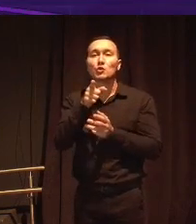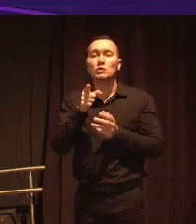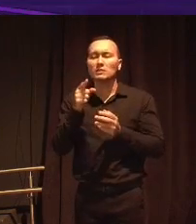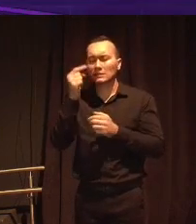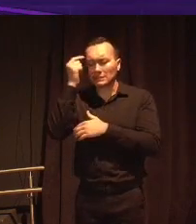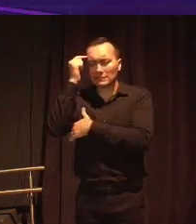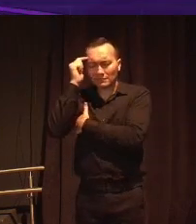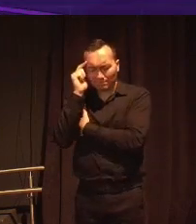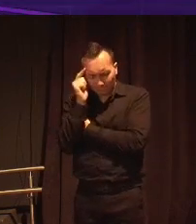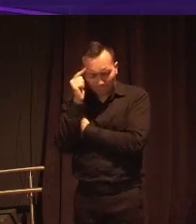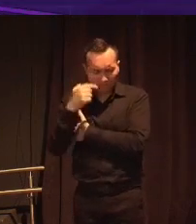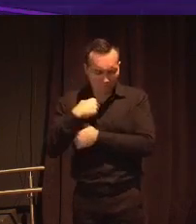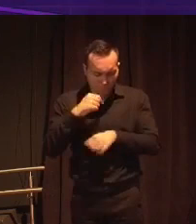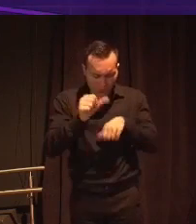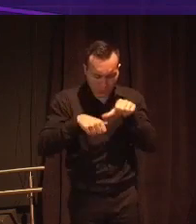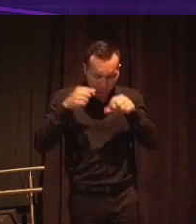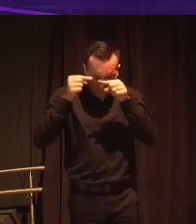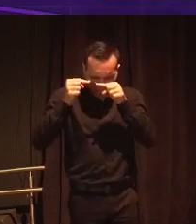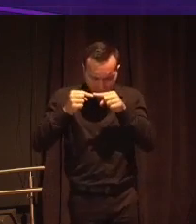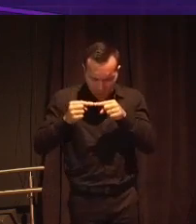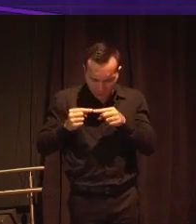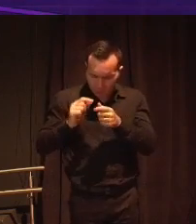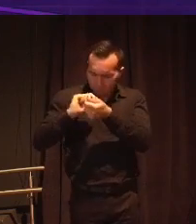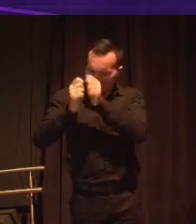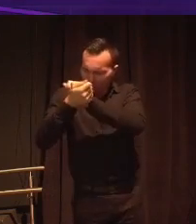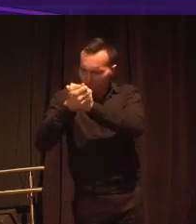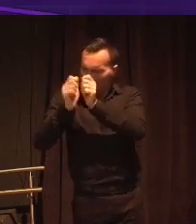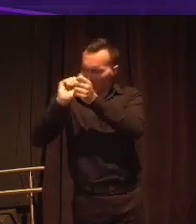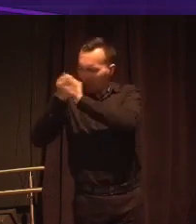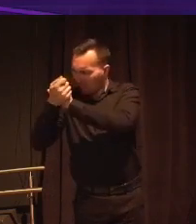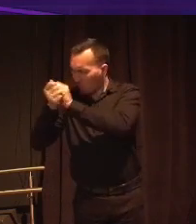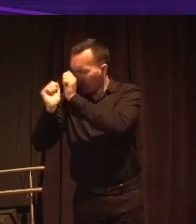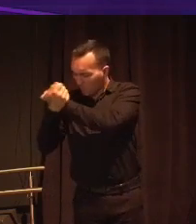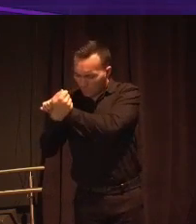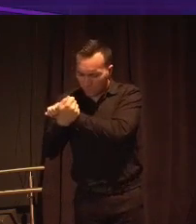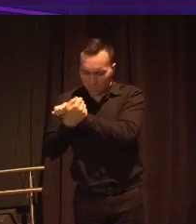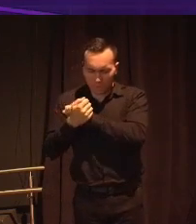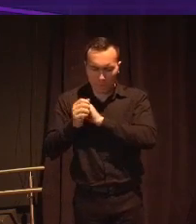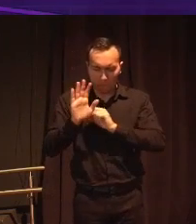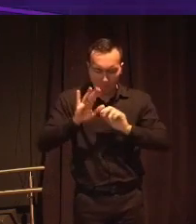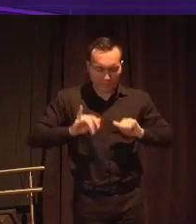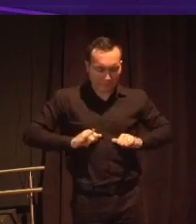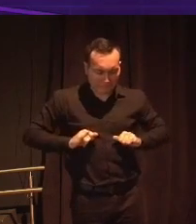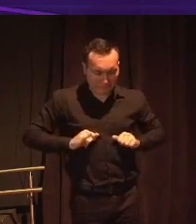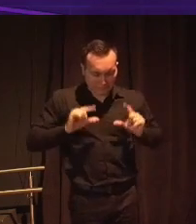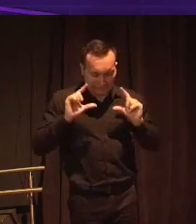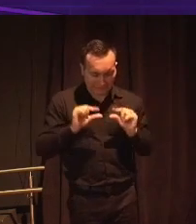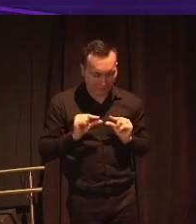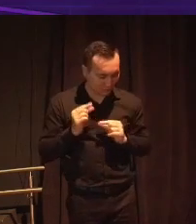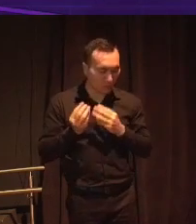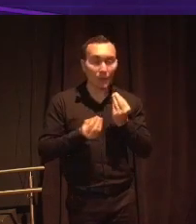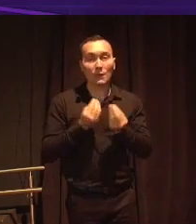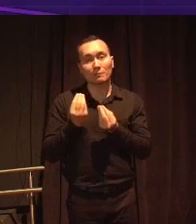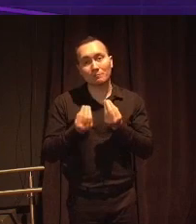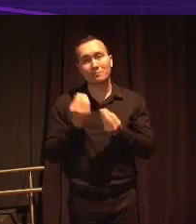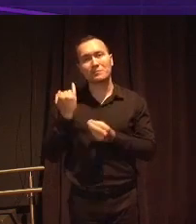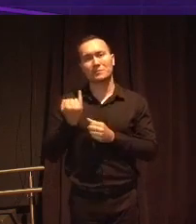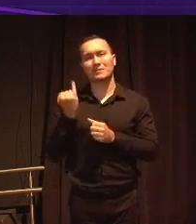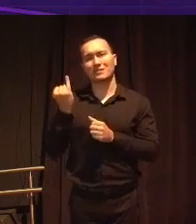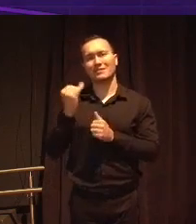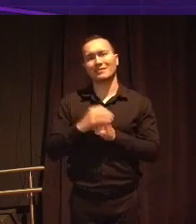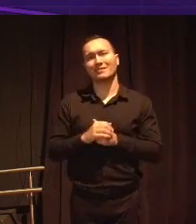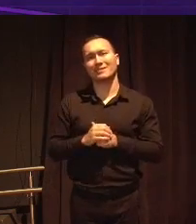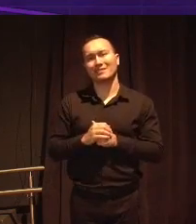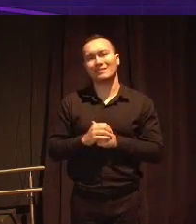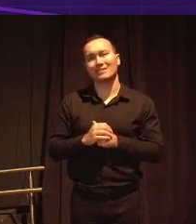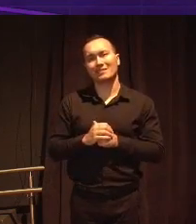pessoas sofrendo, né? Com as mudanças frequentes, né? Então, acho que tem que, assim, tem que